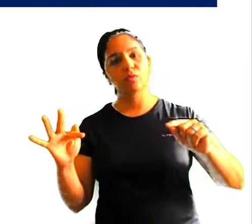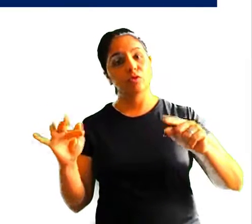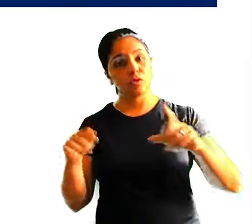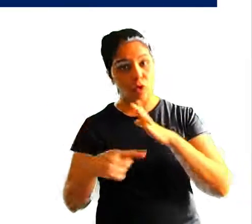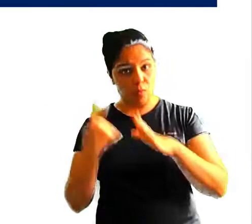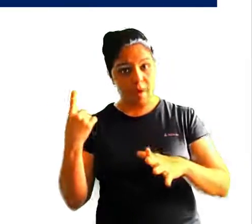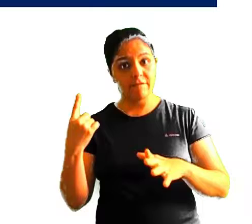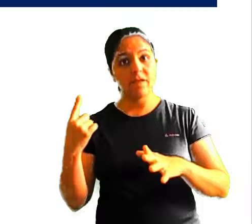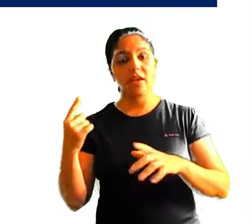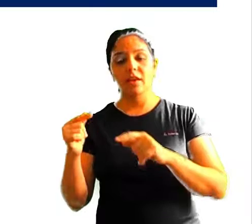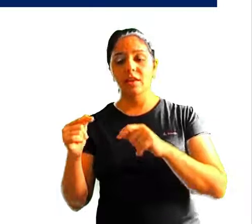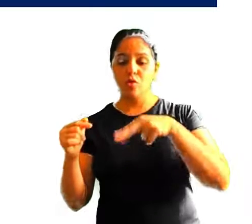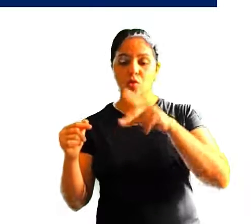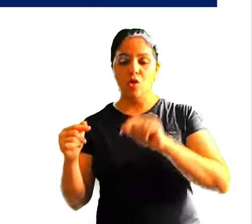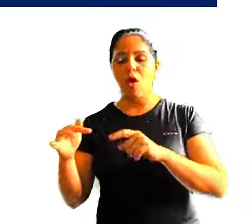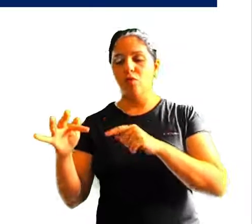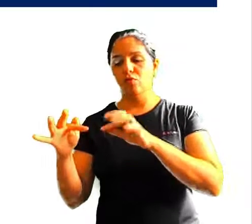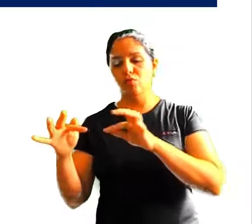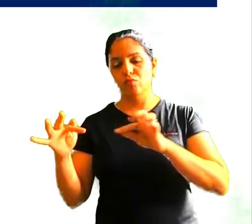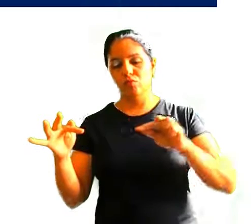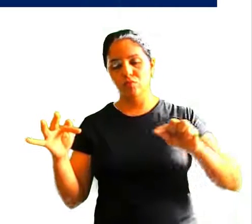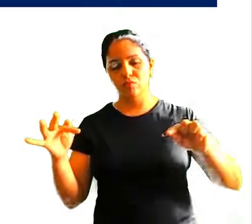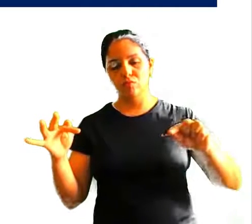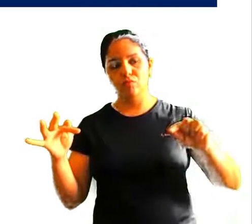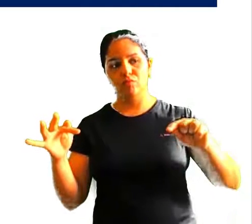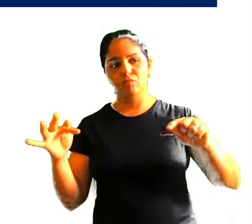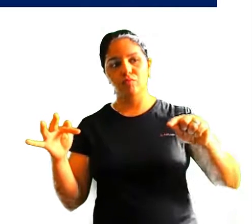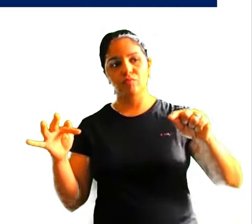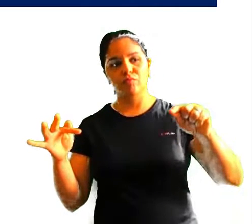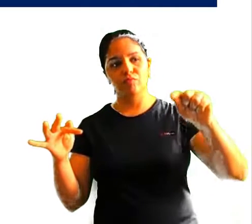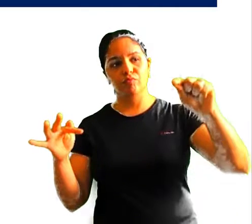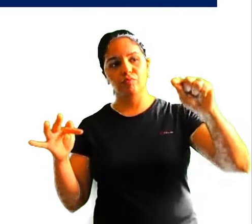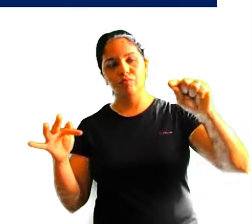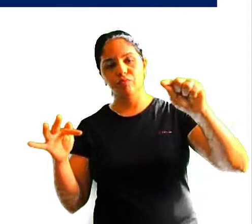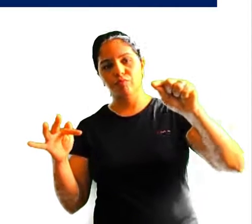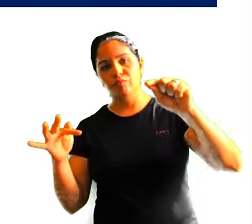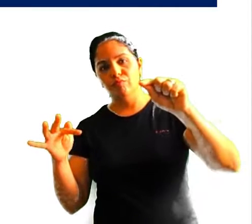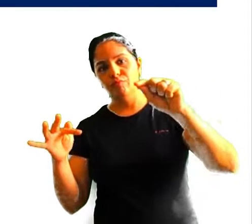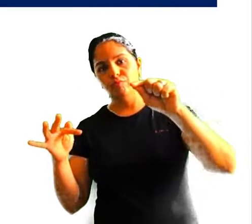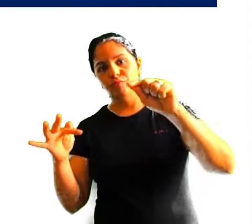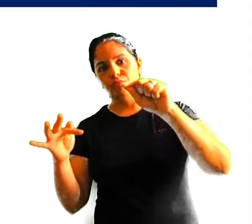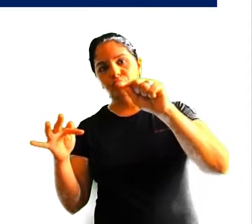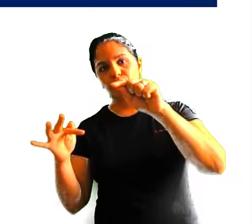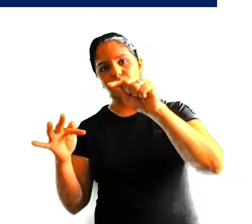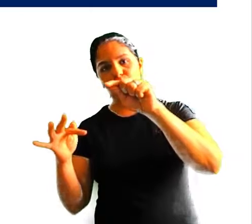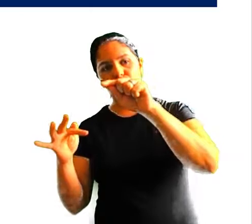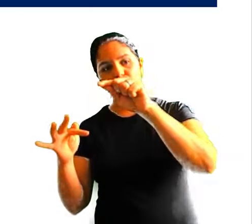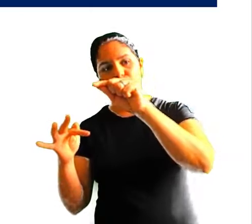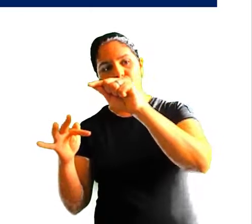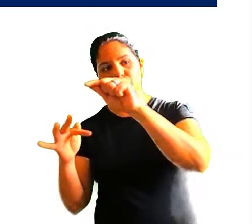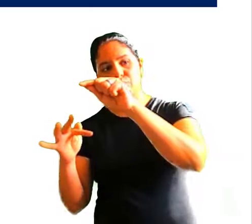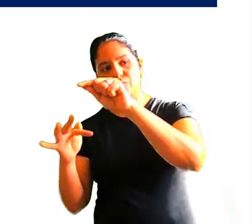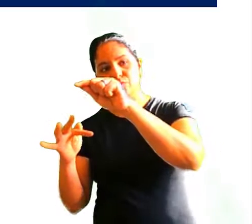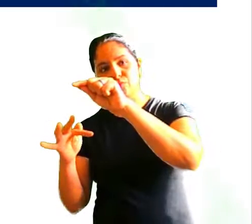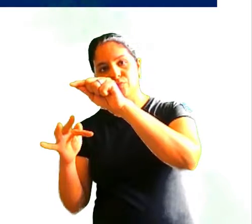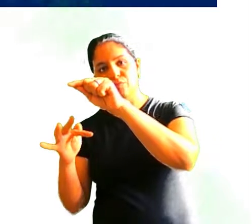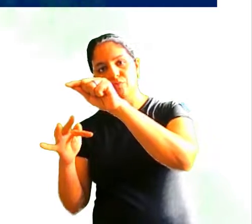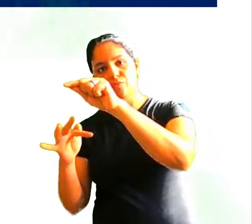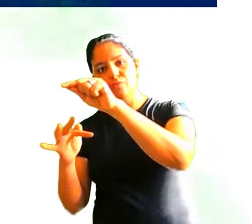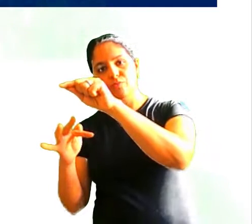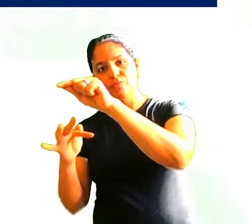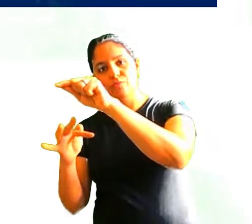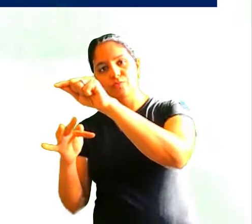circuito nesse sentido, ó. Eu passo pelo nó G uma vez, passo pelo nó H uma vez, passo pelo nó A uma vez, passo pelo